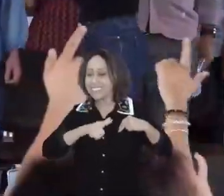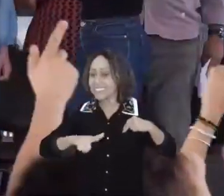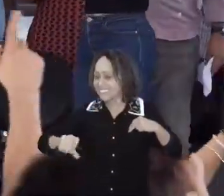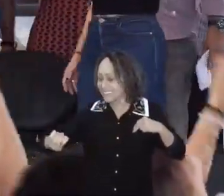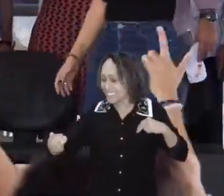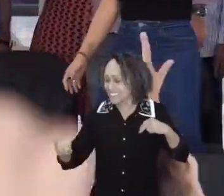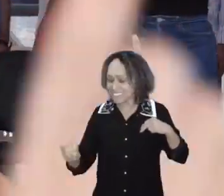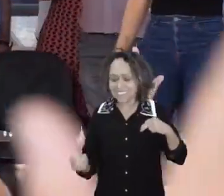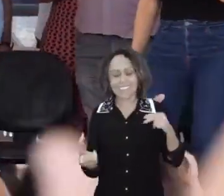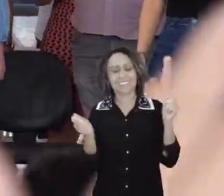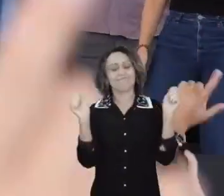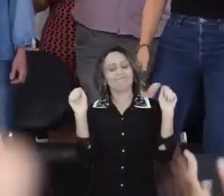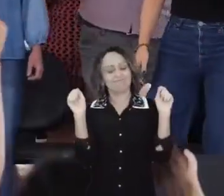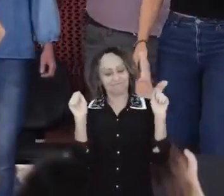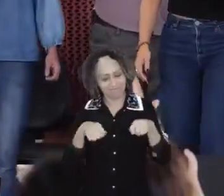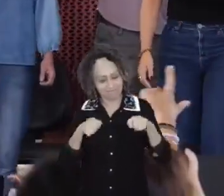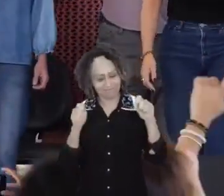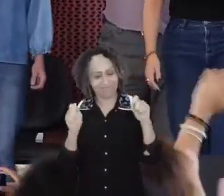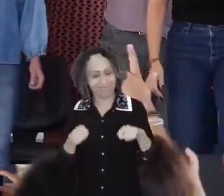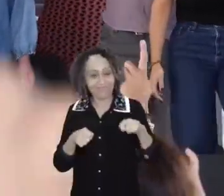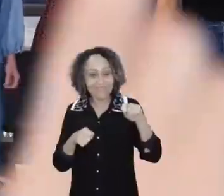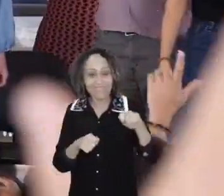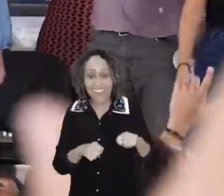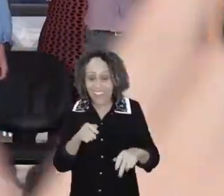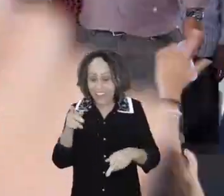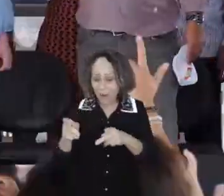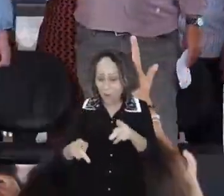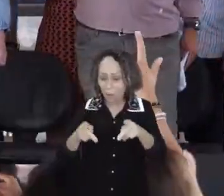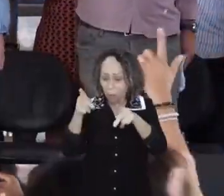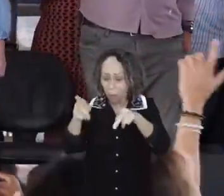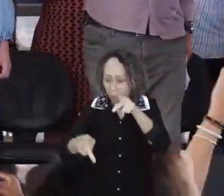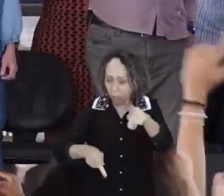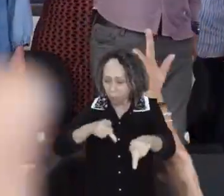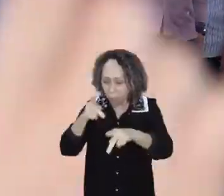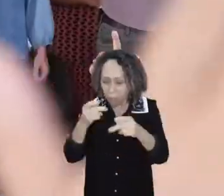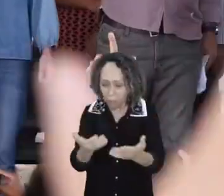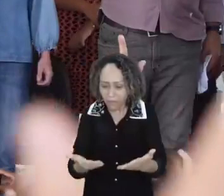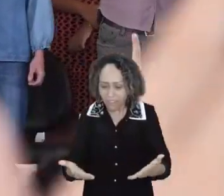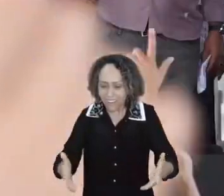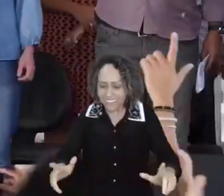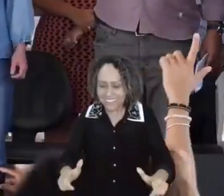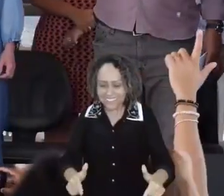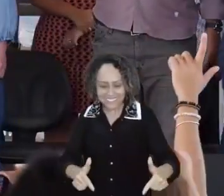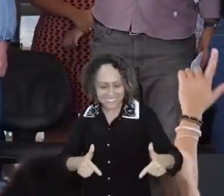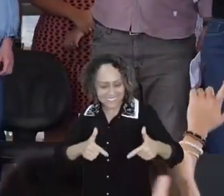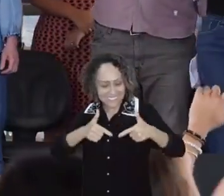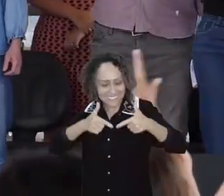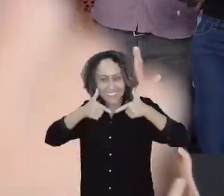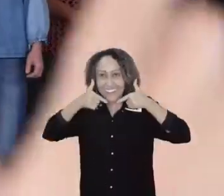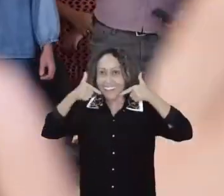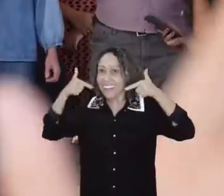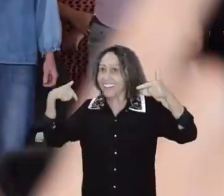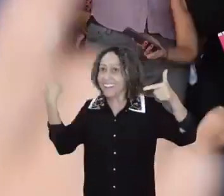Oportunidade pra sorrir e brilha a nossa estrela.